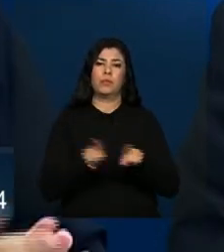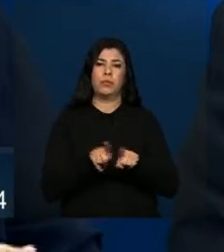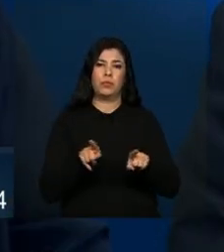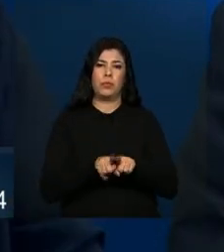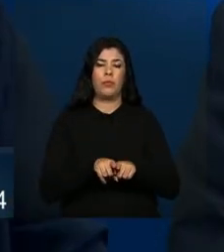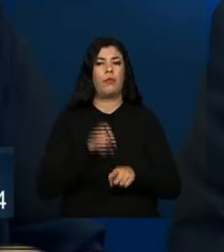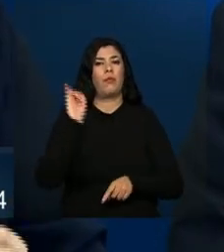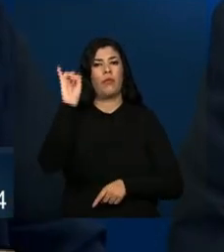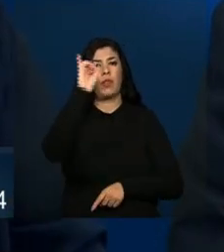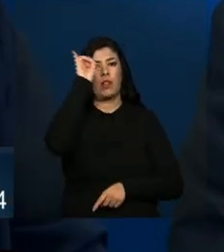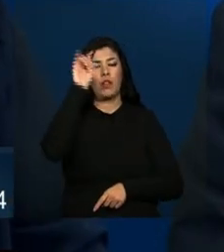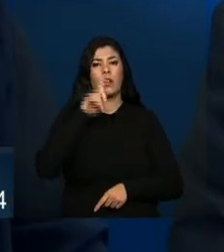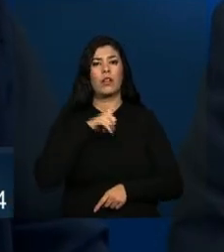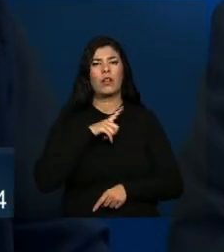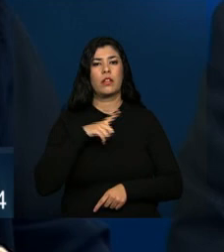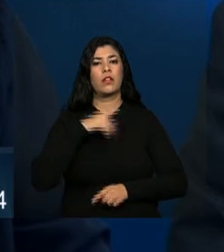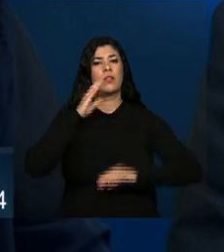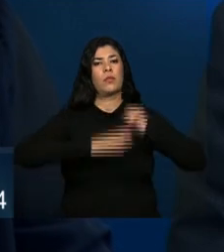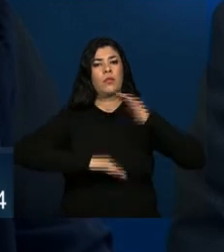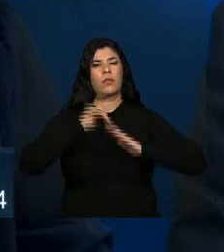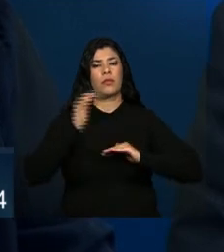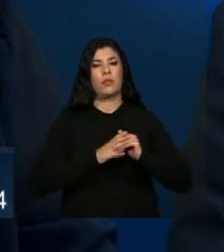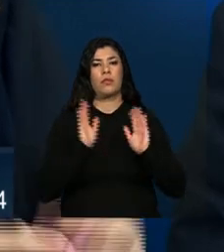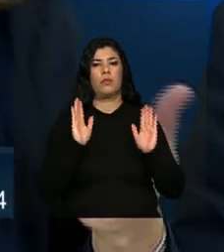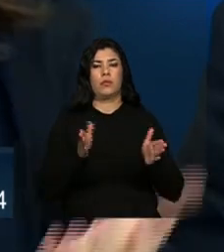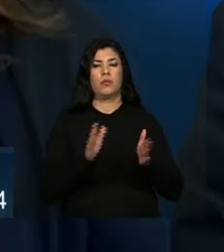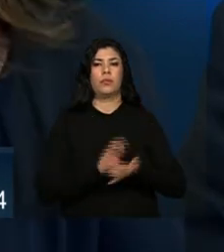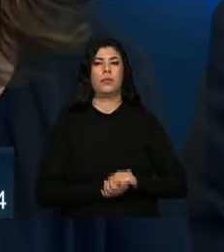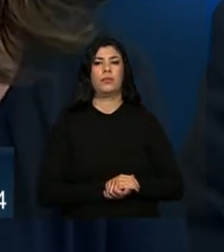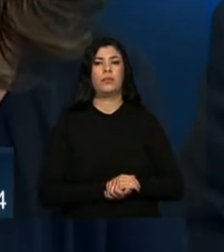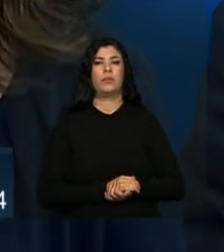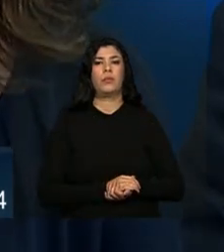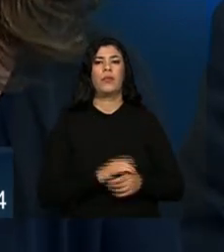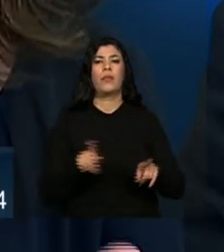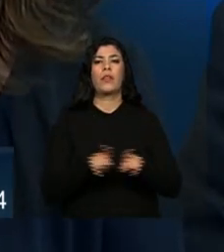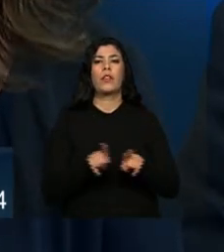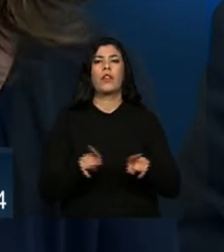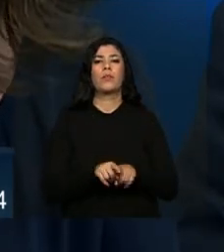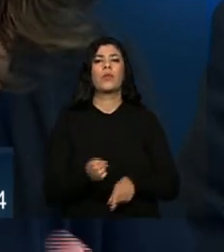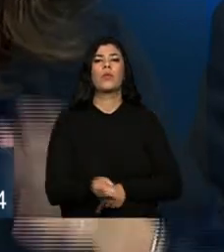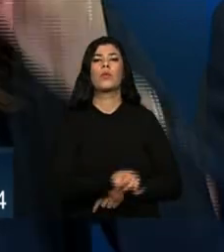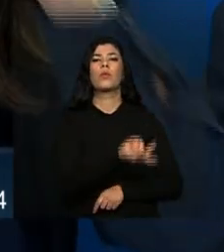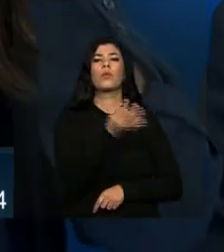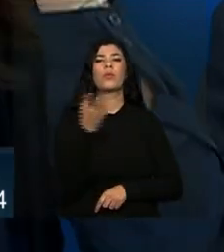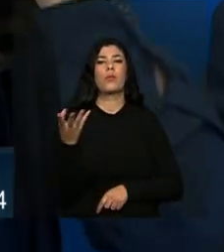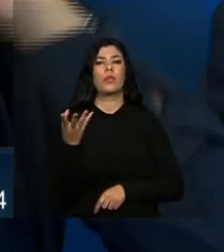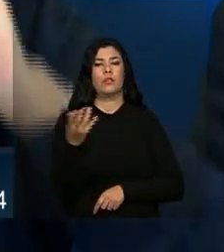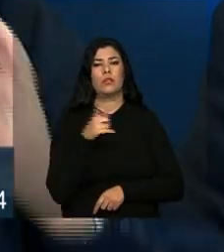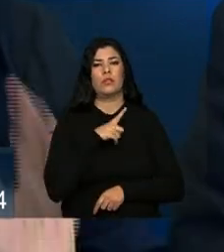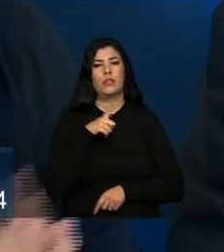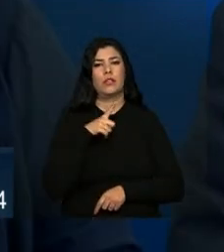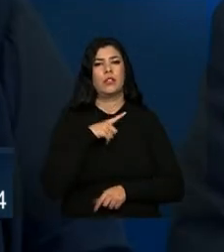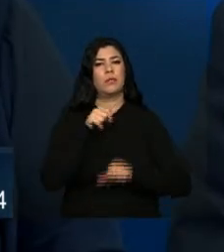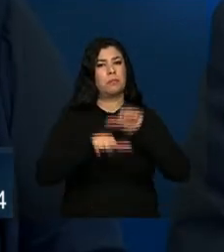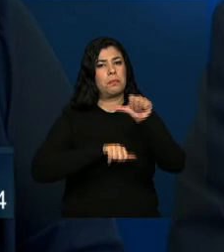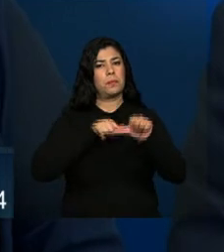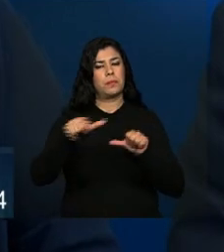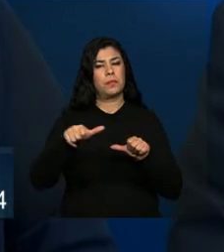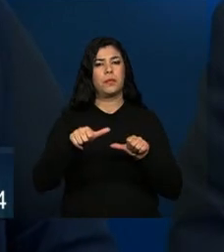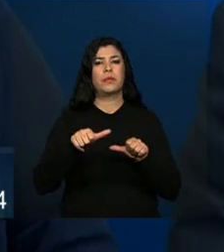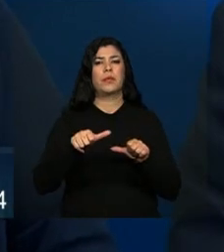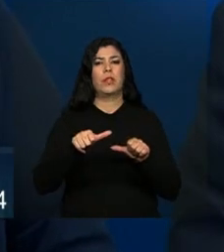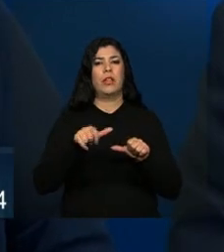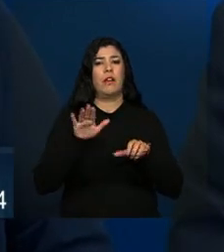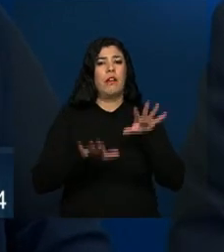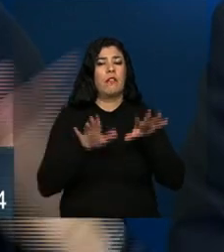variável importante por isso que a gente já tem uma ação nesse sentido quantidade de unidades afetadas né então às vezes a uma